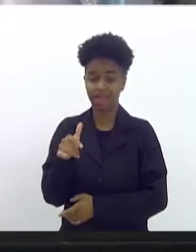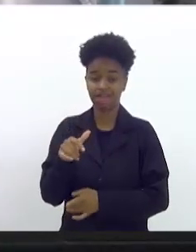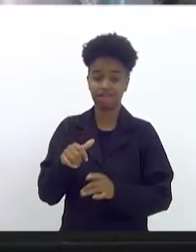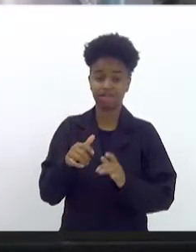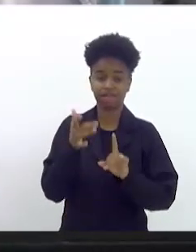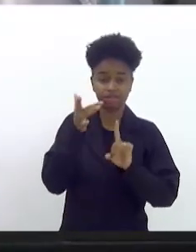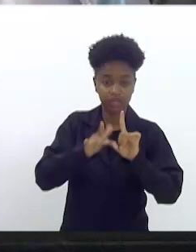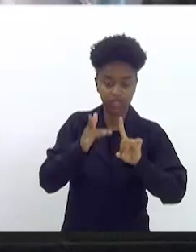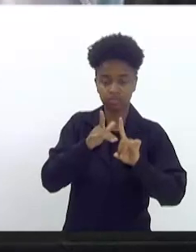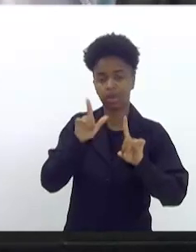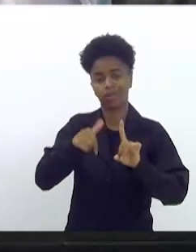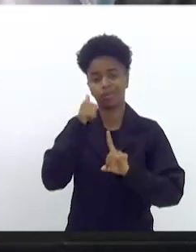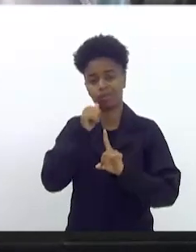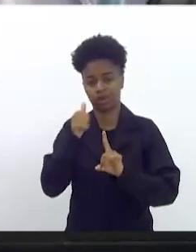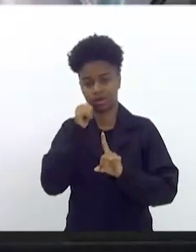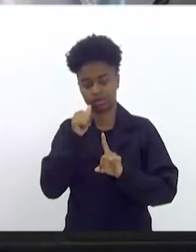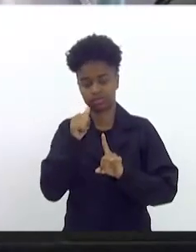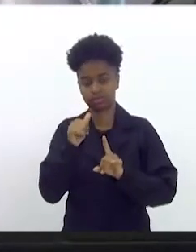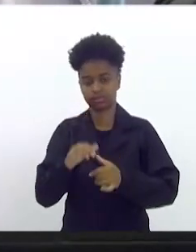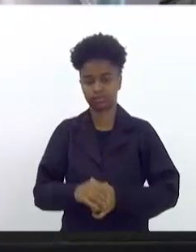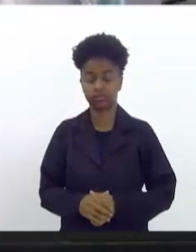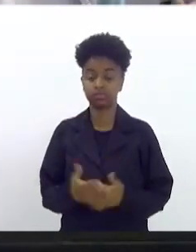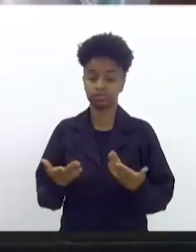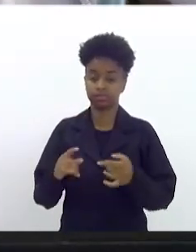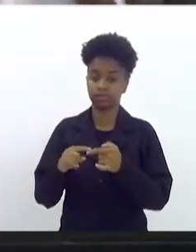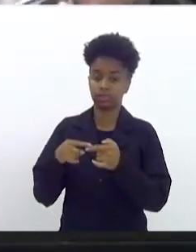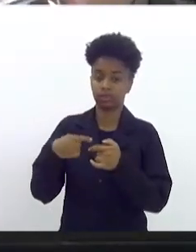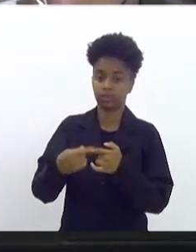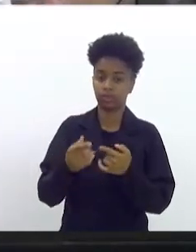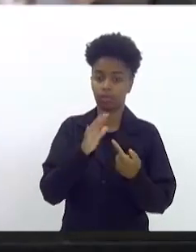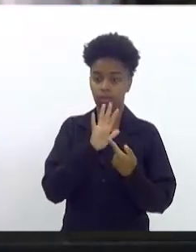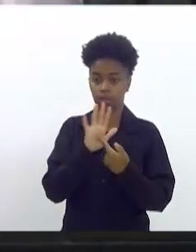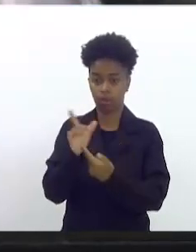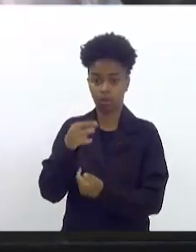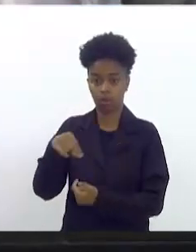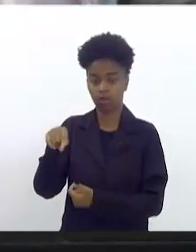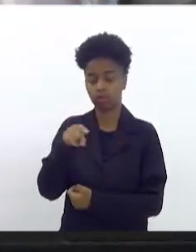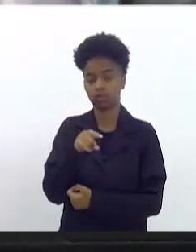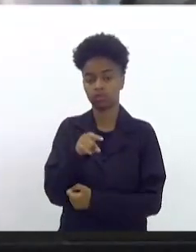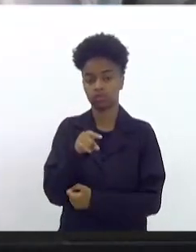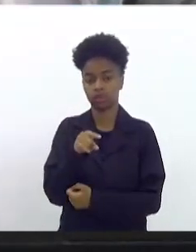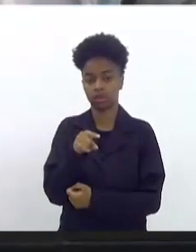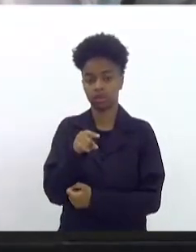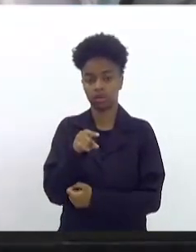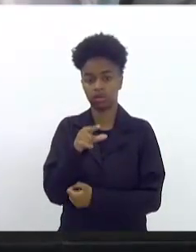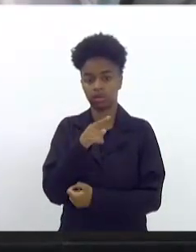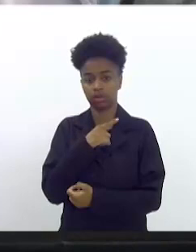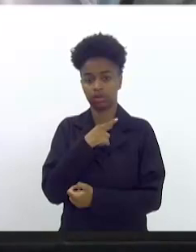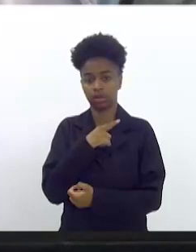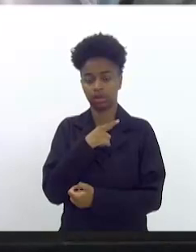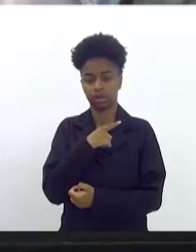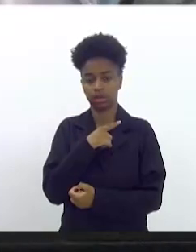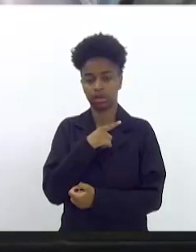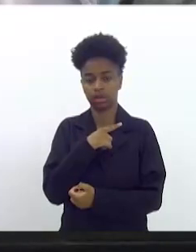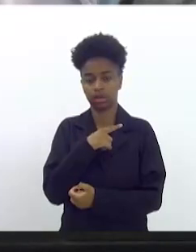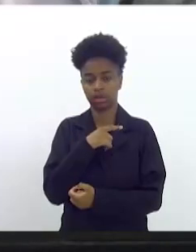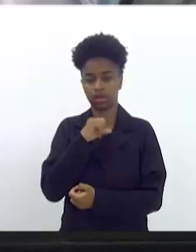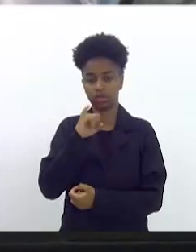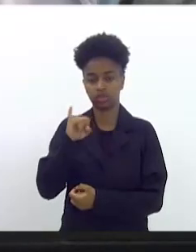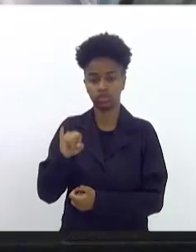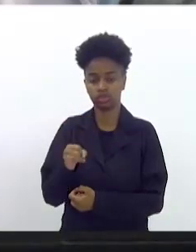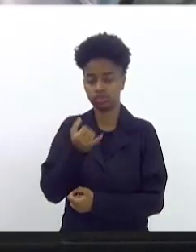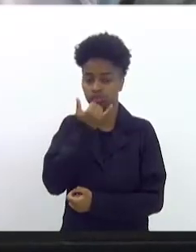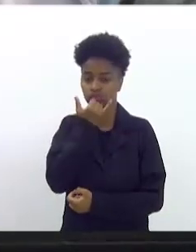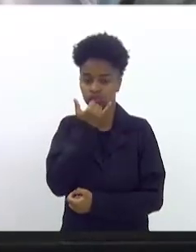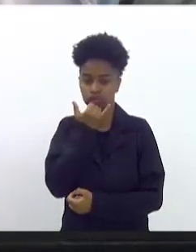mulheres. Logo em seguida, né, eu apresento aqui uma justificativa